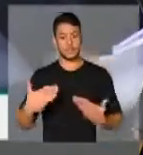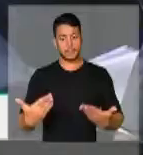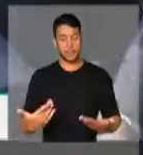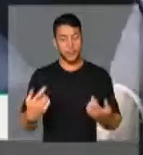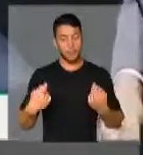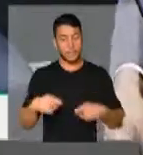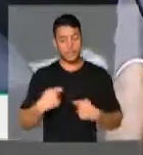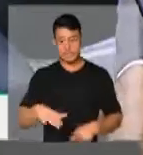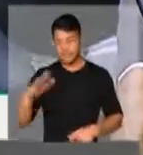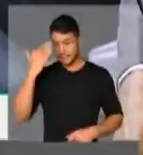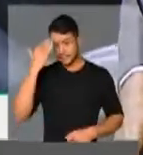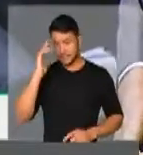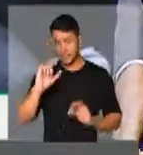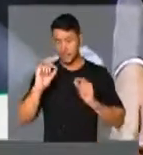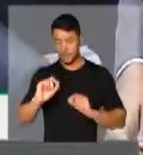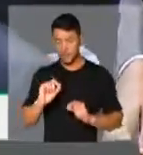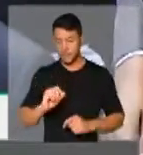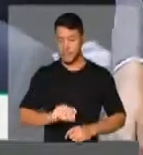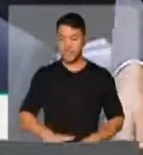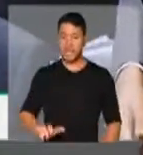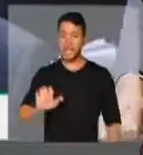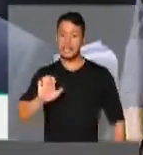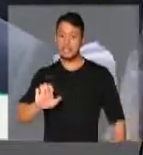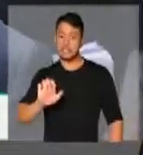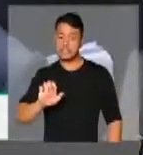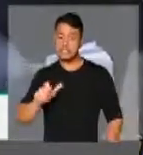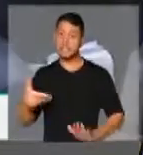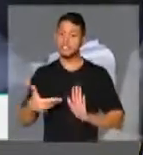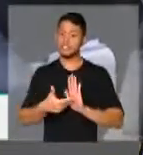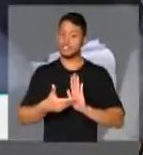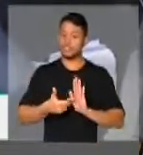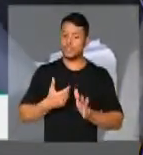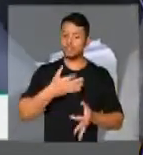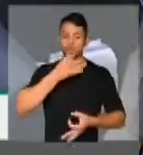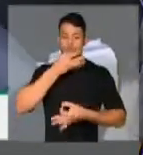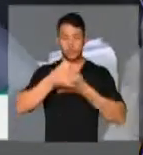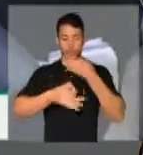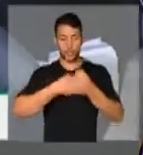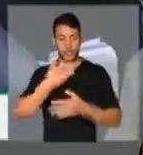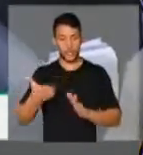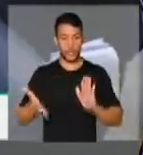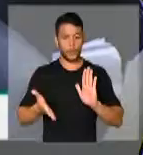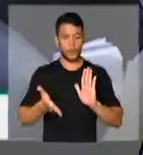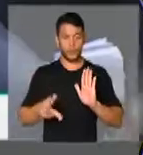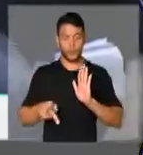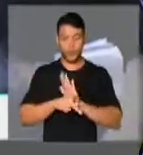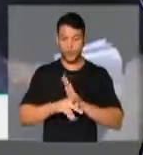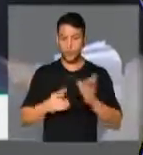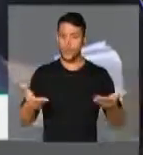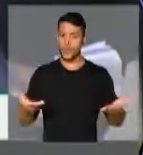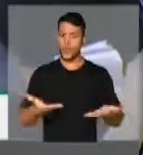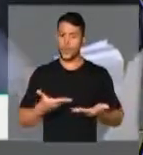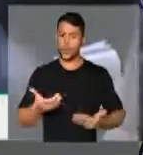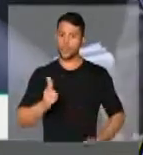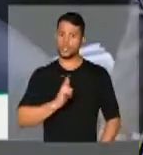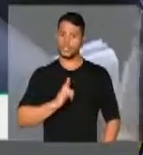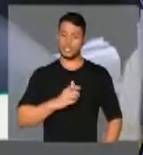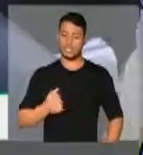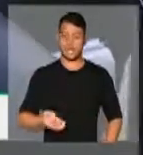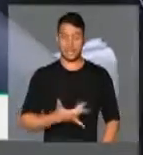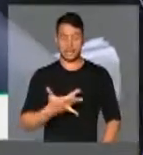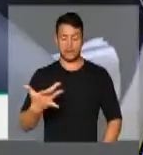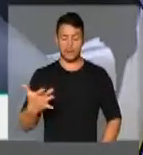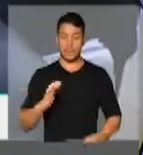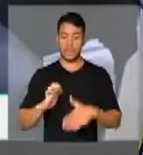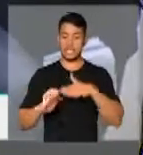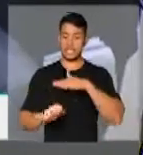que lá a esquerda desideologizou este processo e hoje são várias as companhias